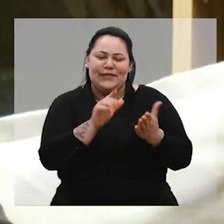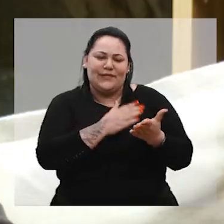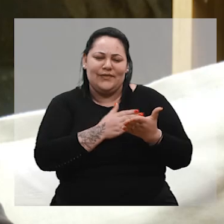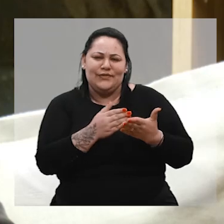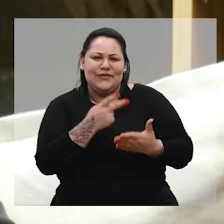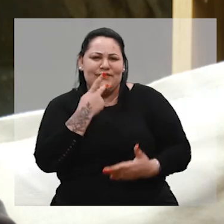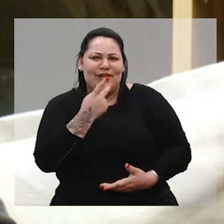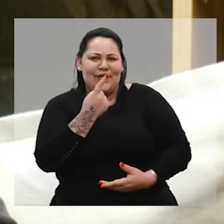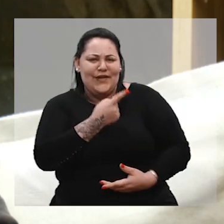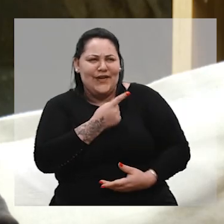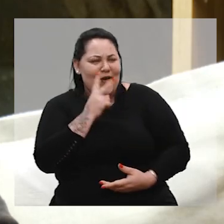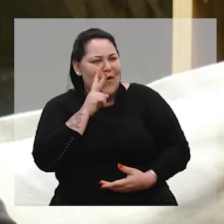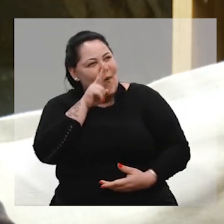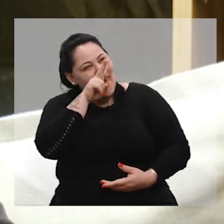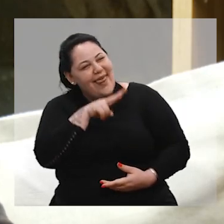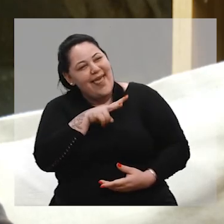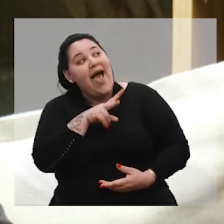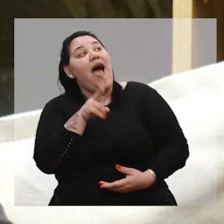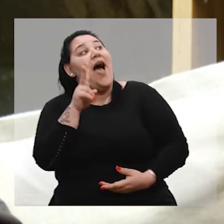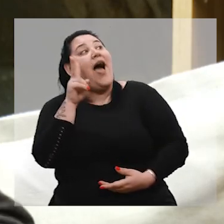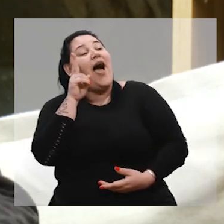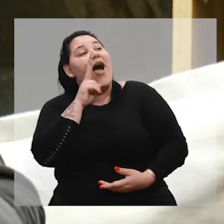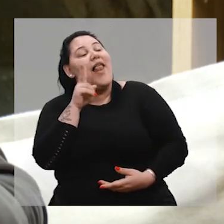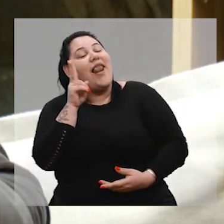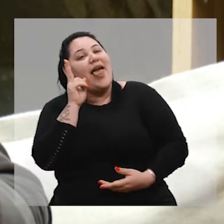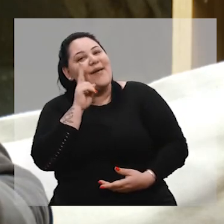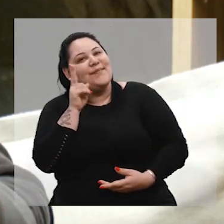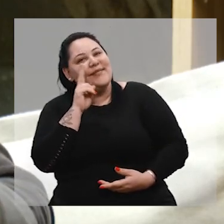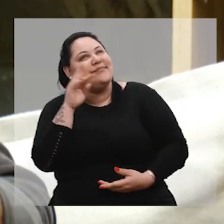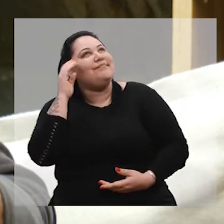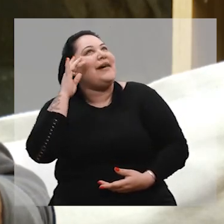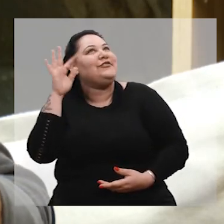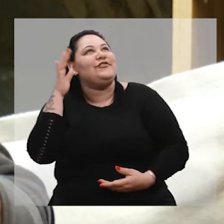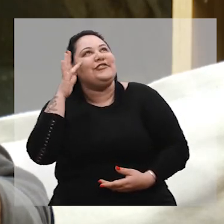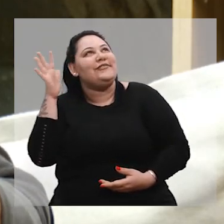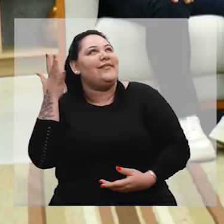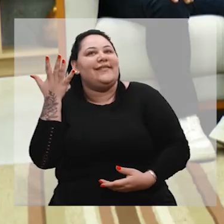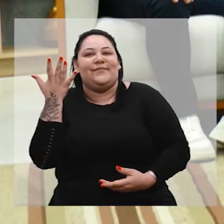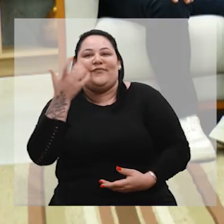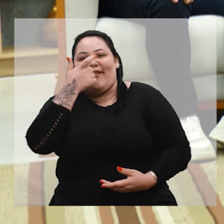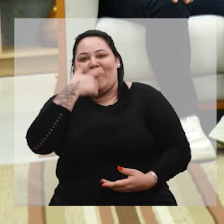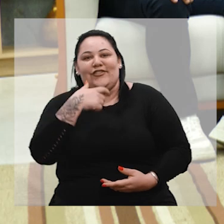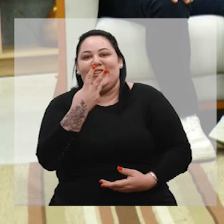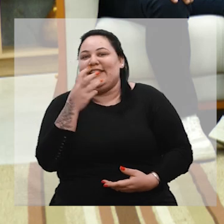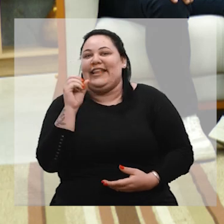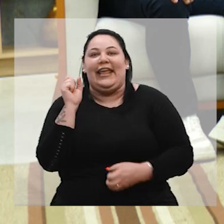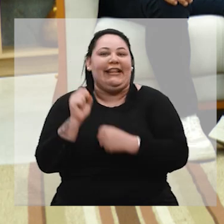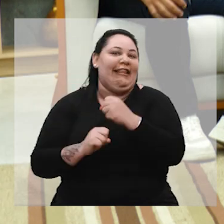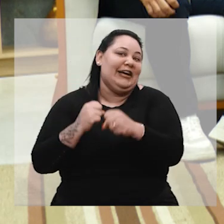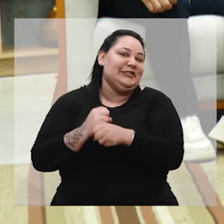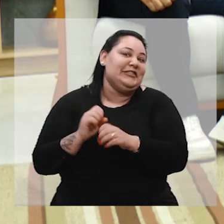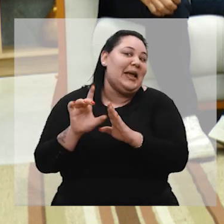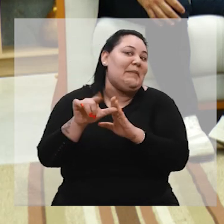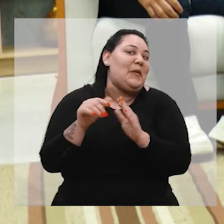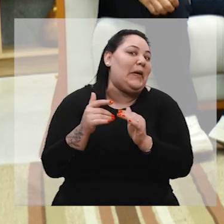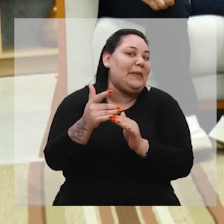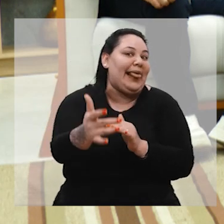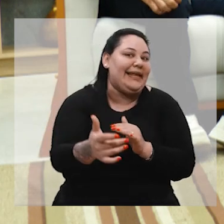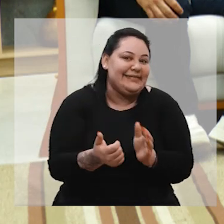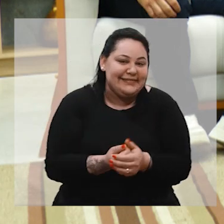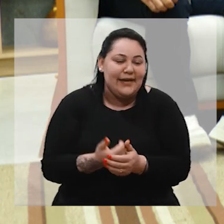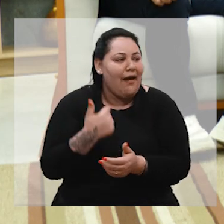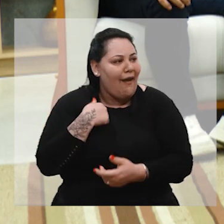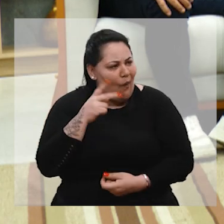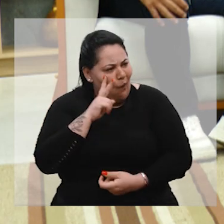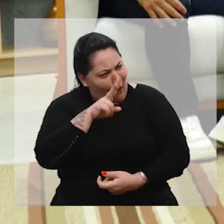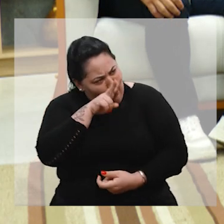lembra, depois que ele começou a falar, eu olhei os tratos, eu lembrei do menino, sabe? Imagina, acho que 30 anos